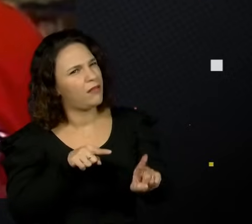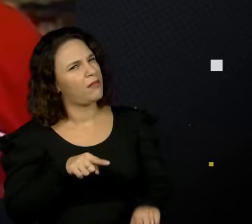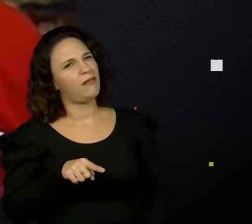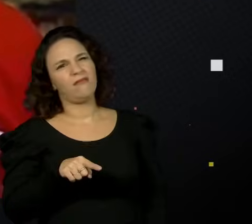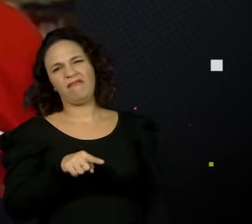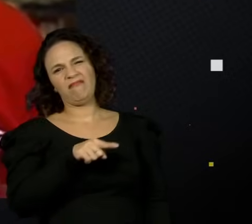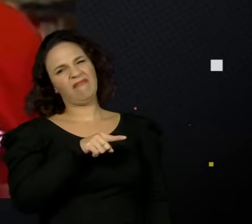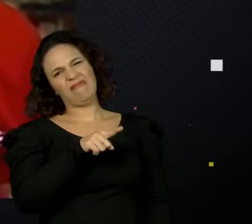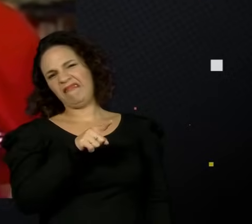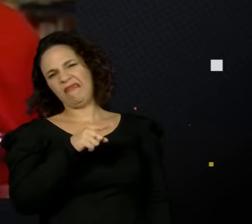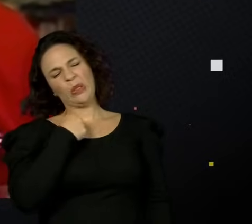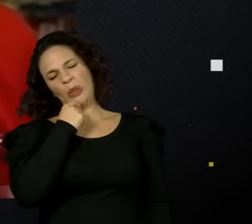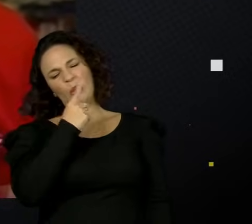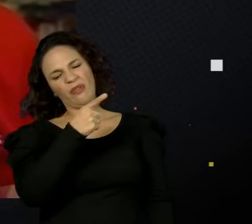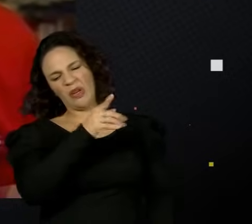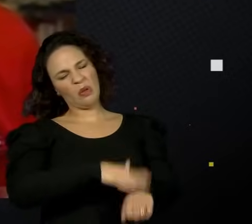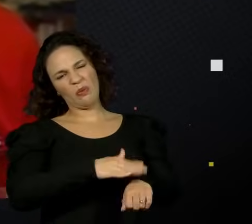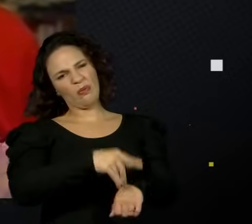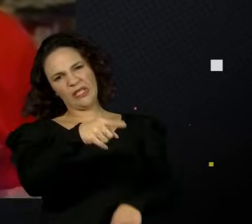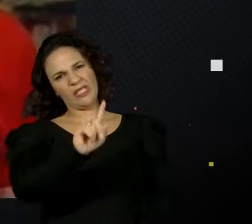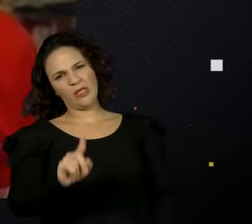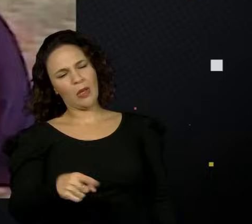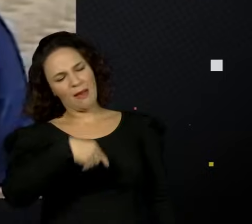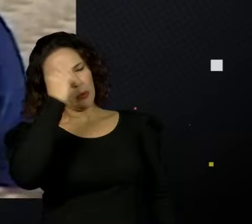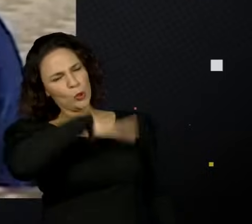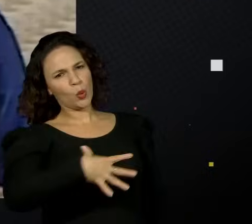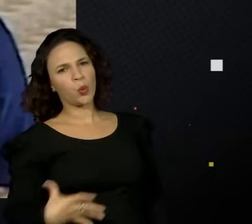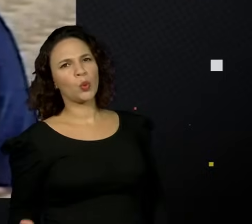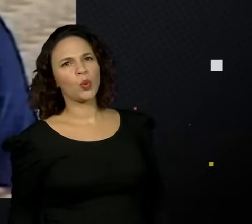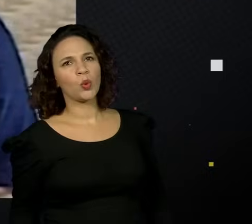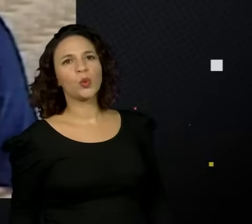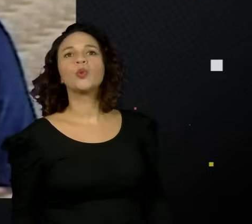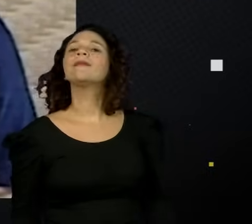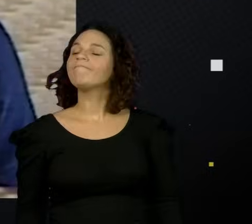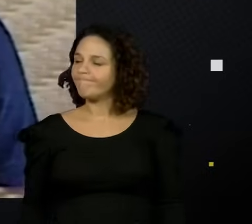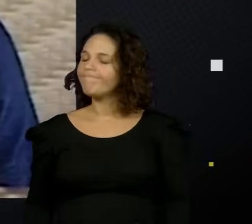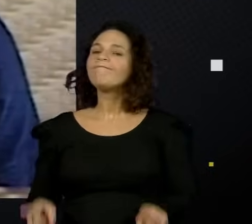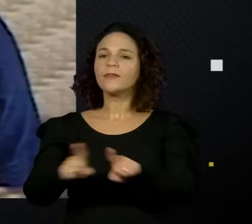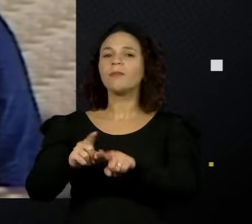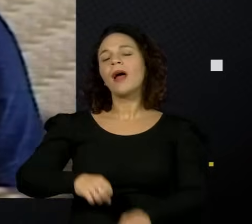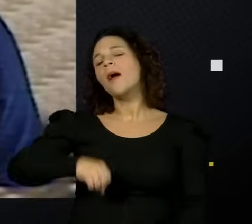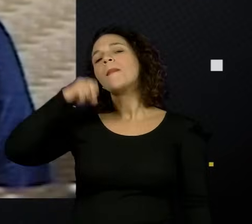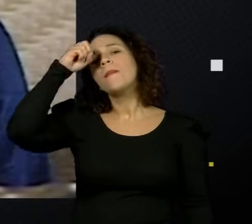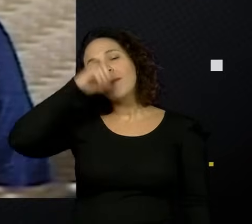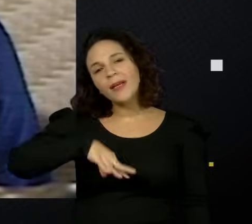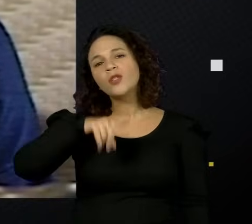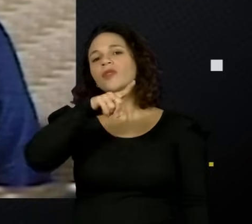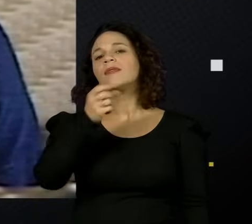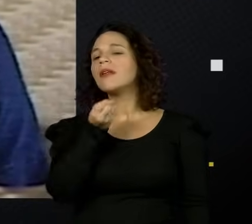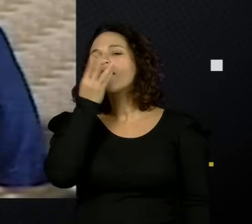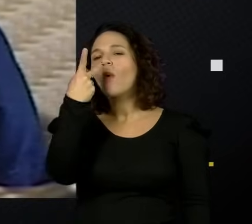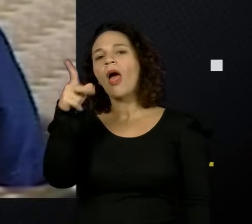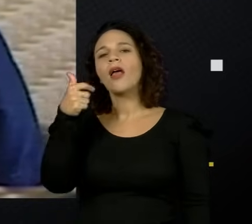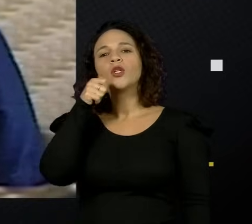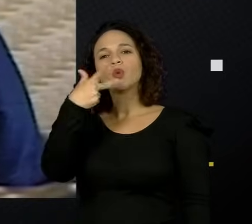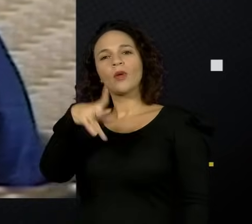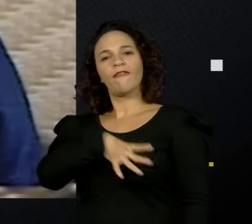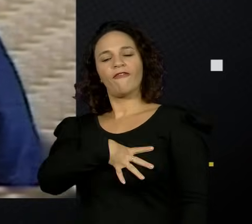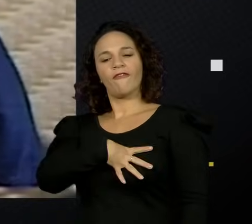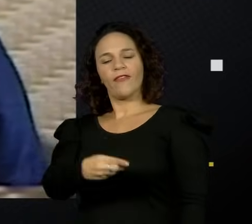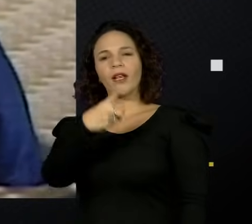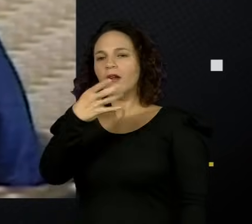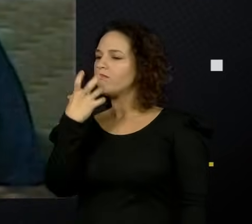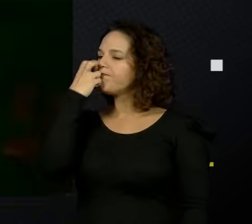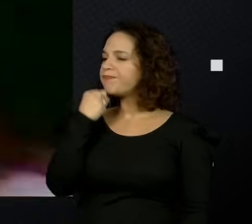Ela não faria isso. Isso é um absurdo. É um absurdo tão grande quanto o fato da senhora esconder que a Eucleia